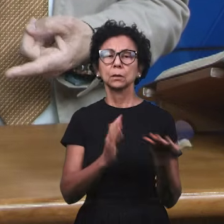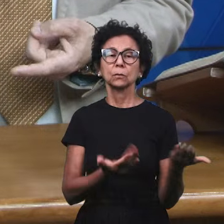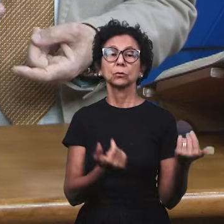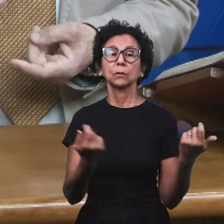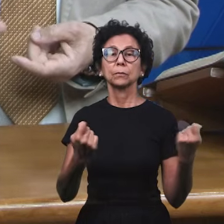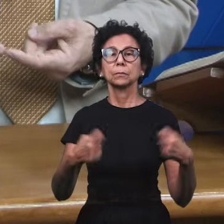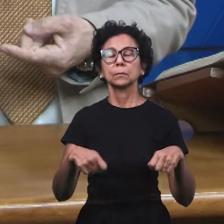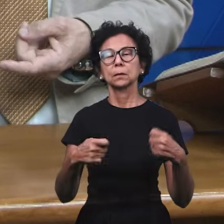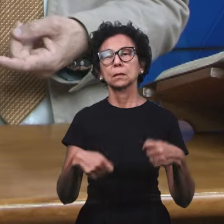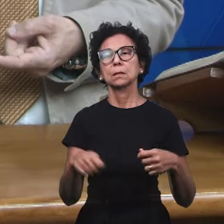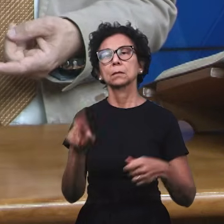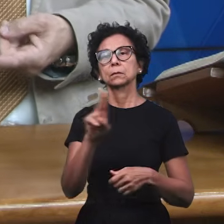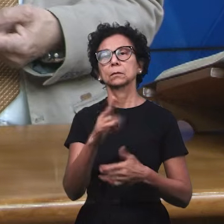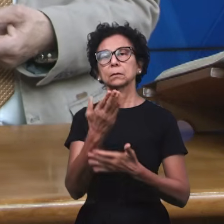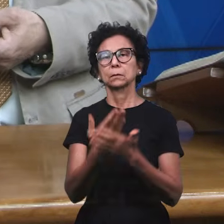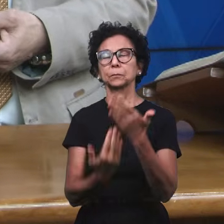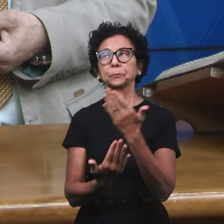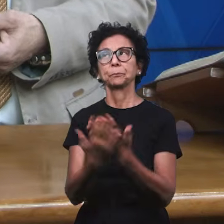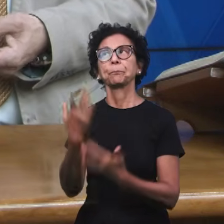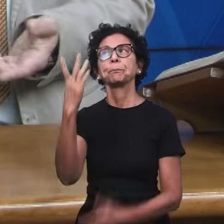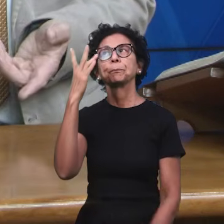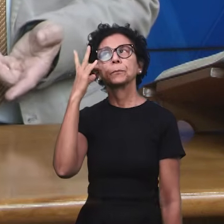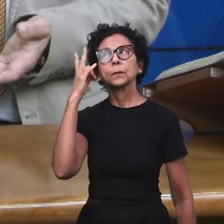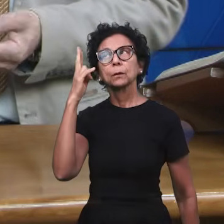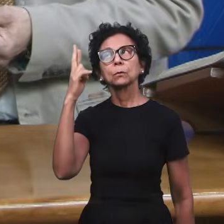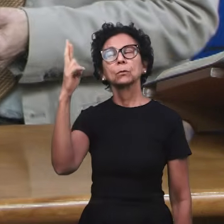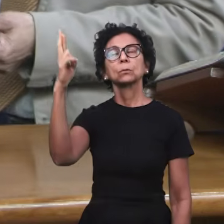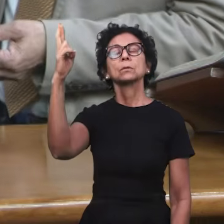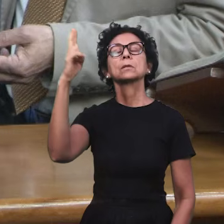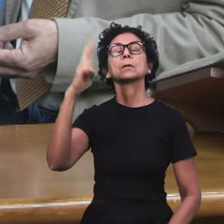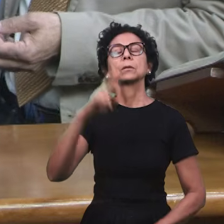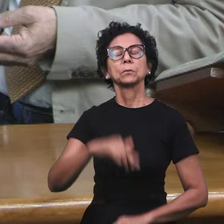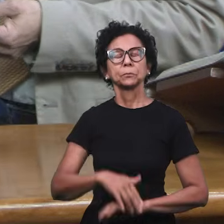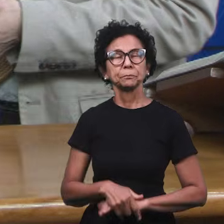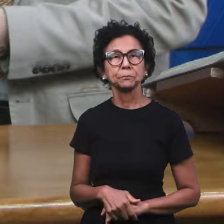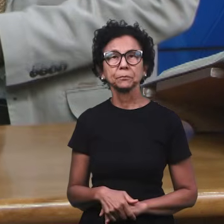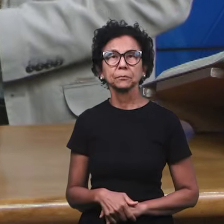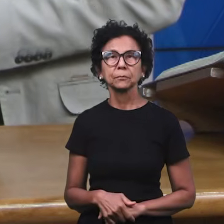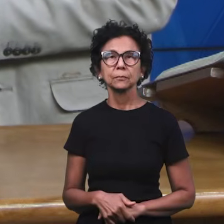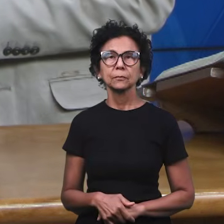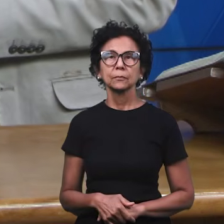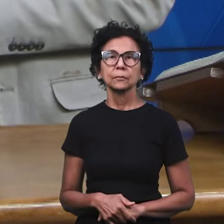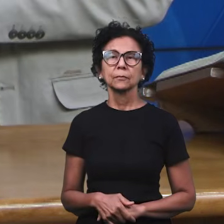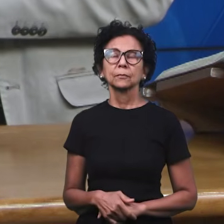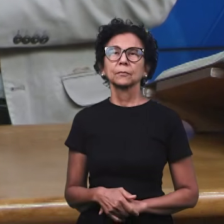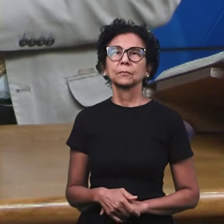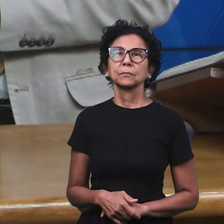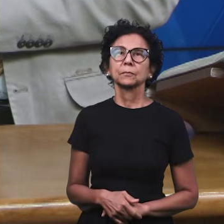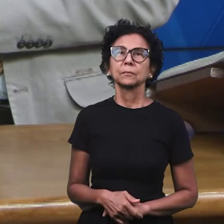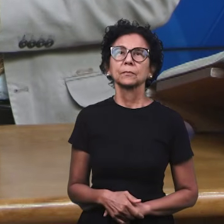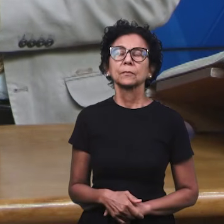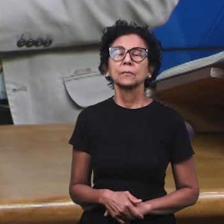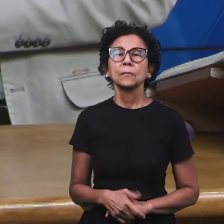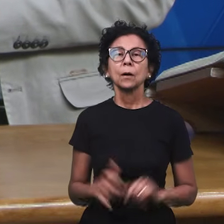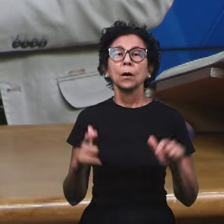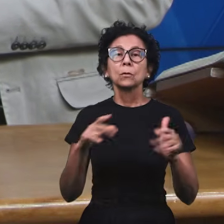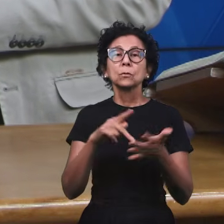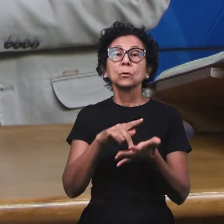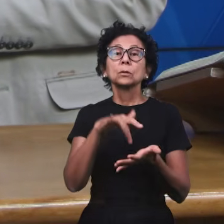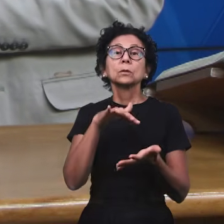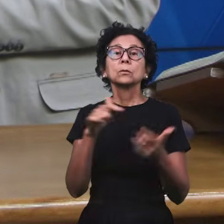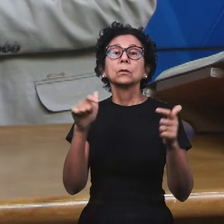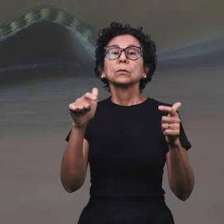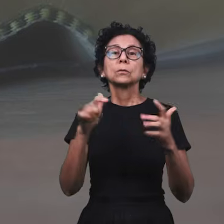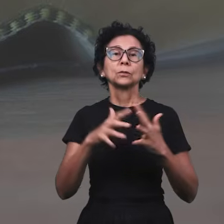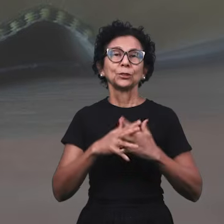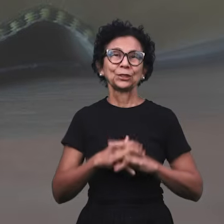precisa ser um instrumento nas mãos do Senhor, na vida espiritual. E o detalhe é isso, olha, onde é que está o seu tesouro? Jesus